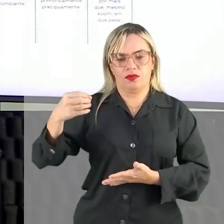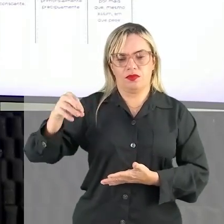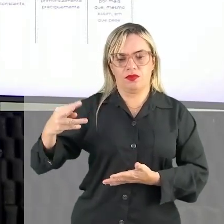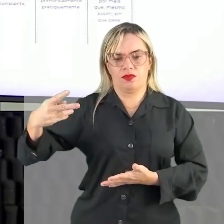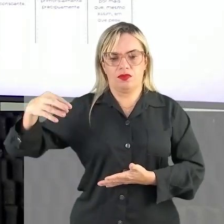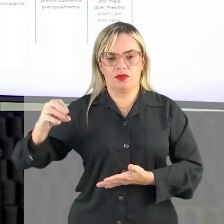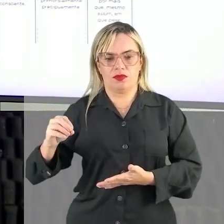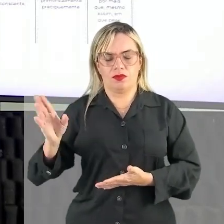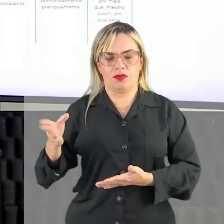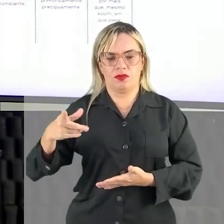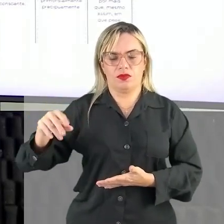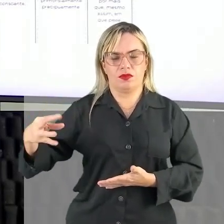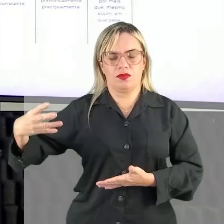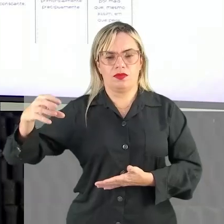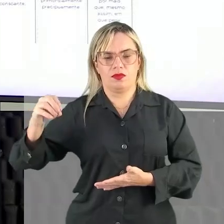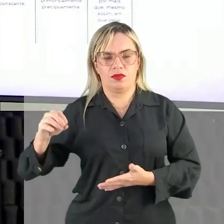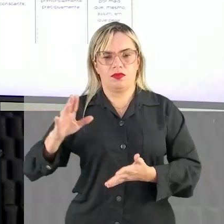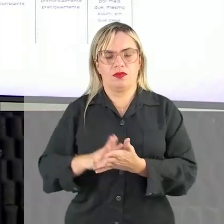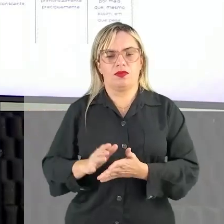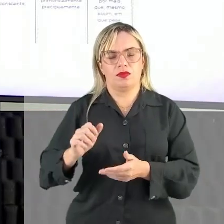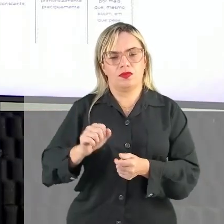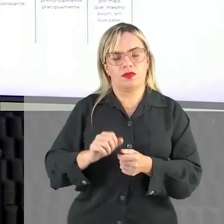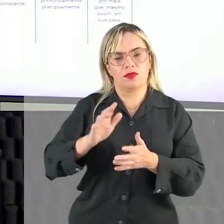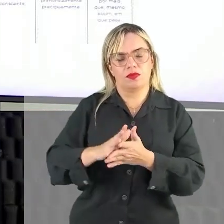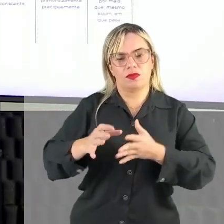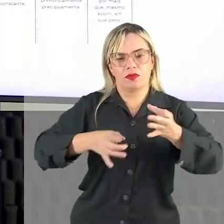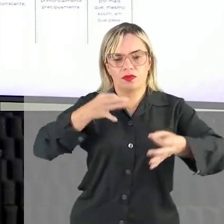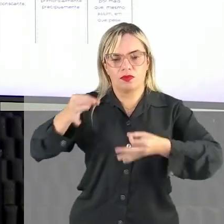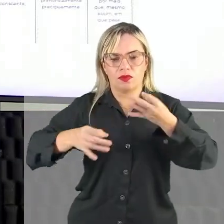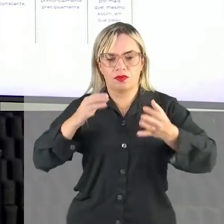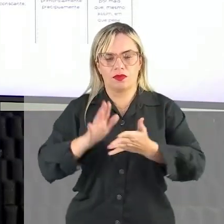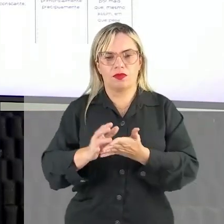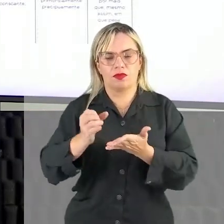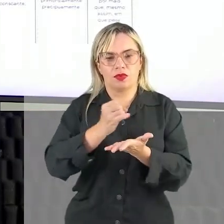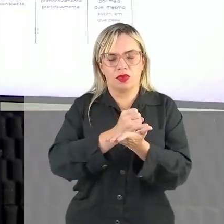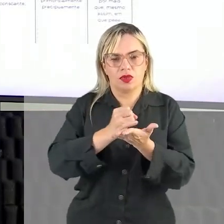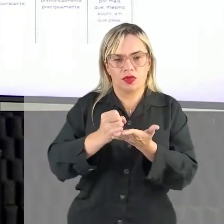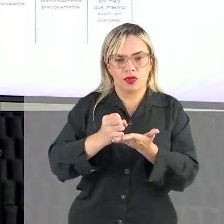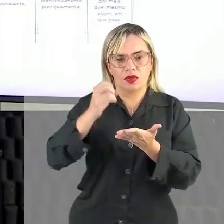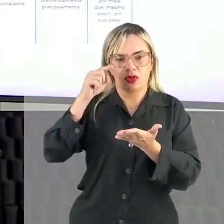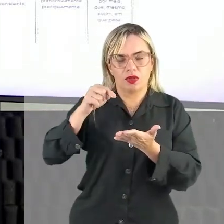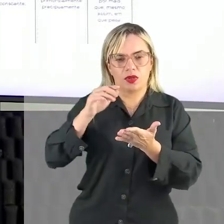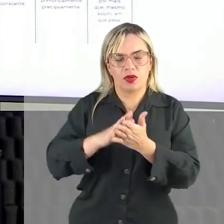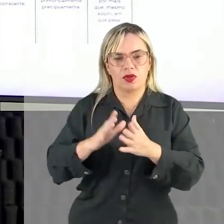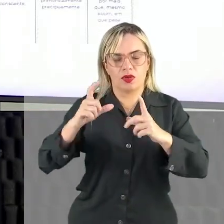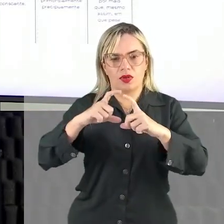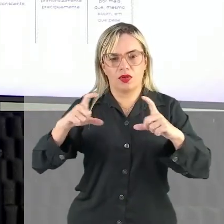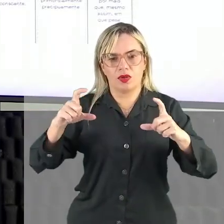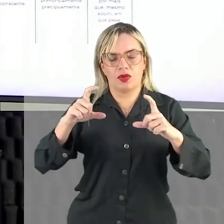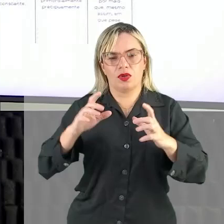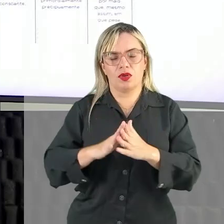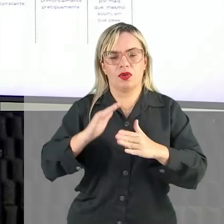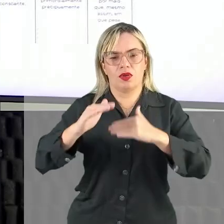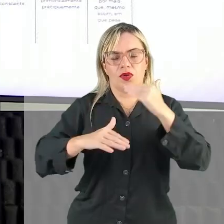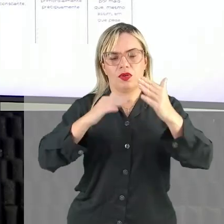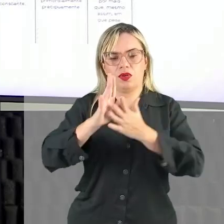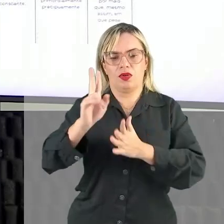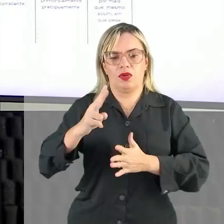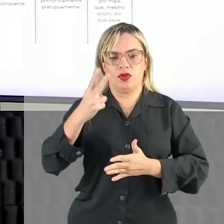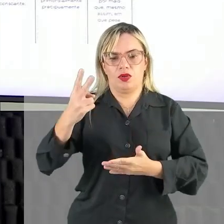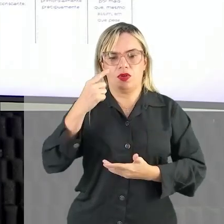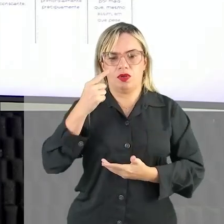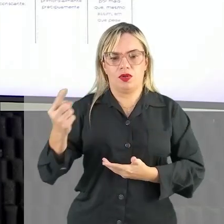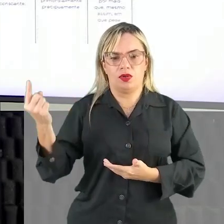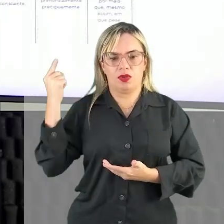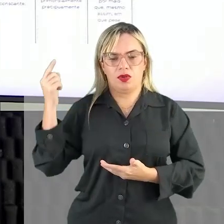ser um operador argumentativo de início do D2 afirmação a igualdade de igual forma do